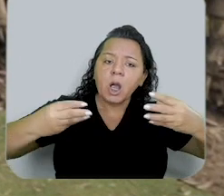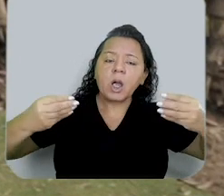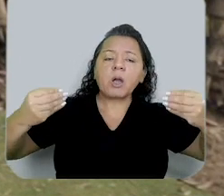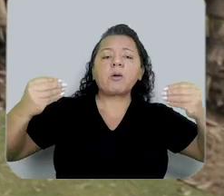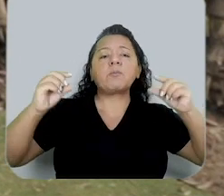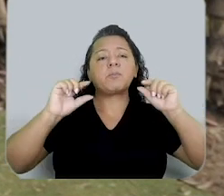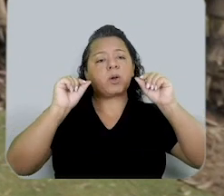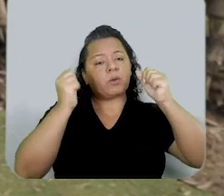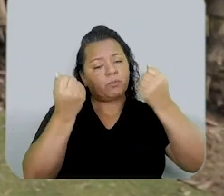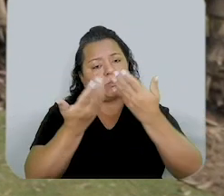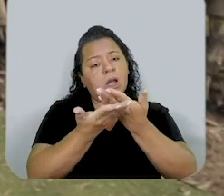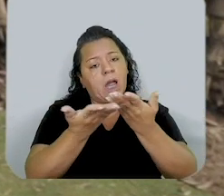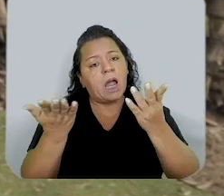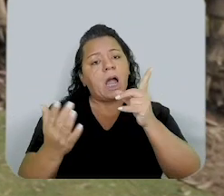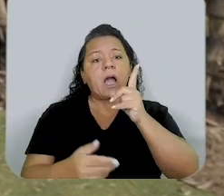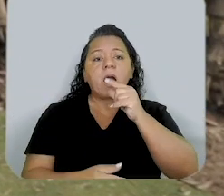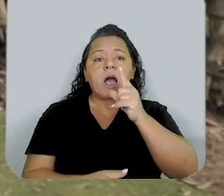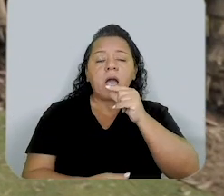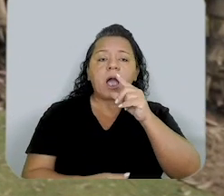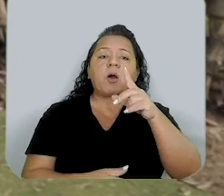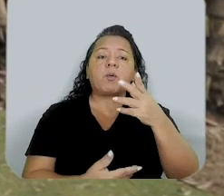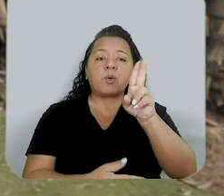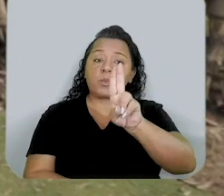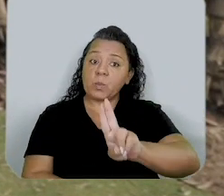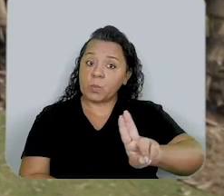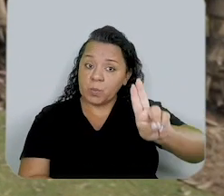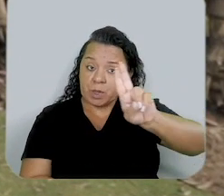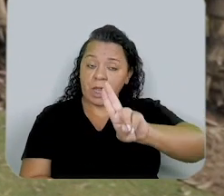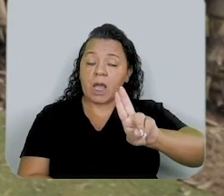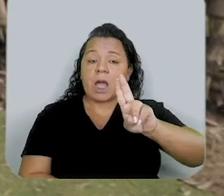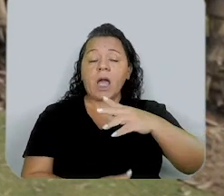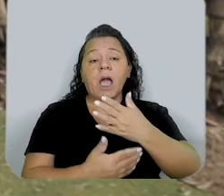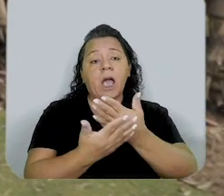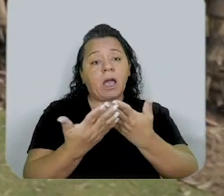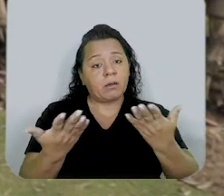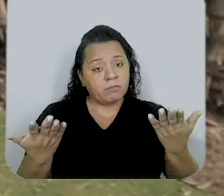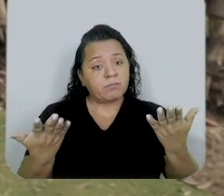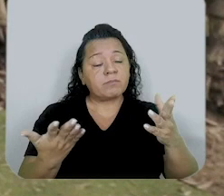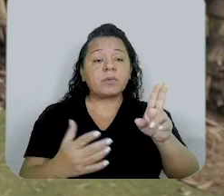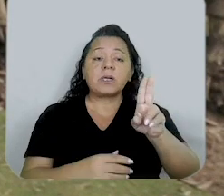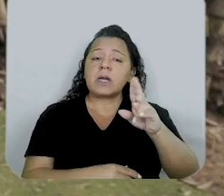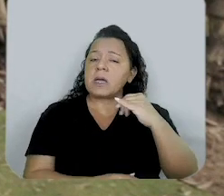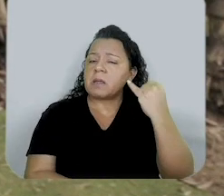para abençoar, a água é utilizada. Ela é um elemento